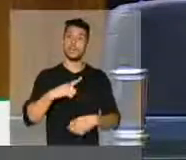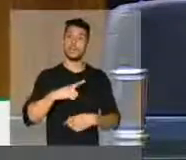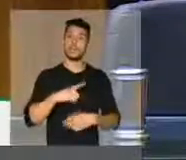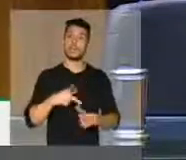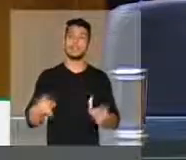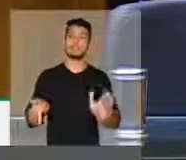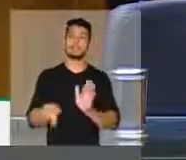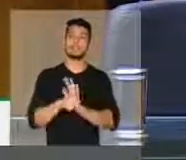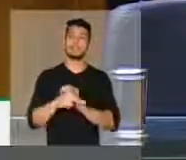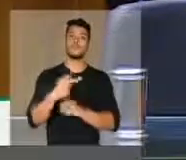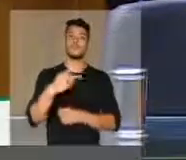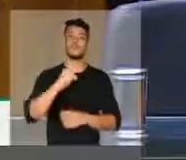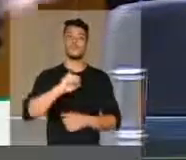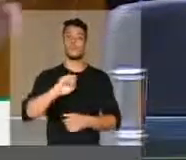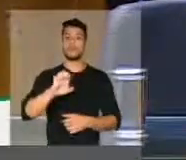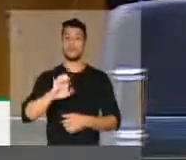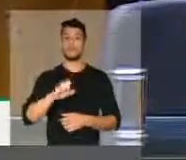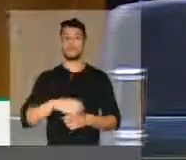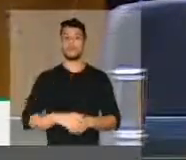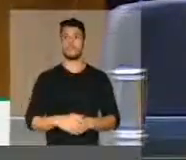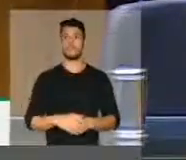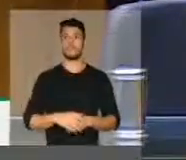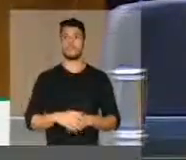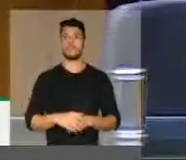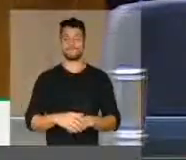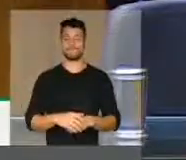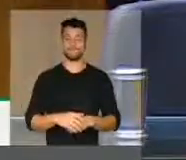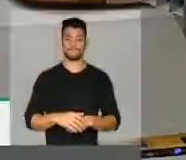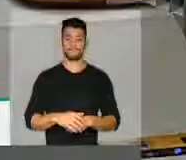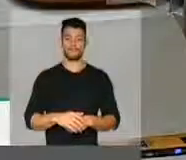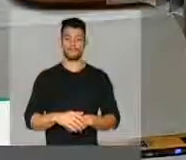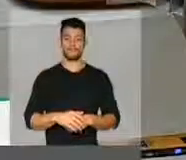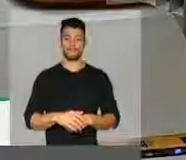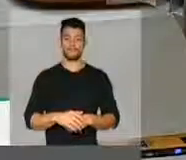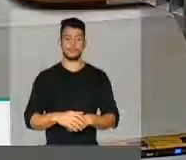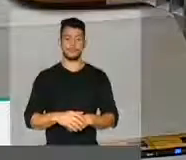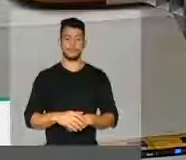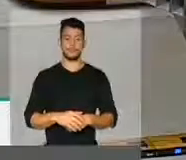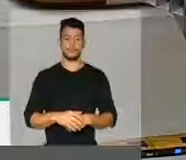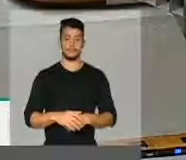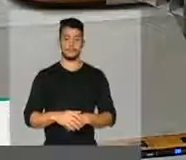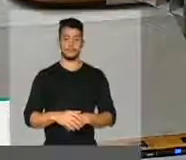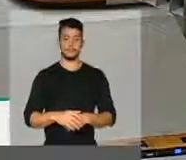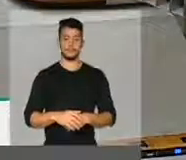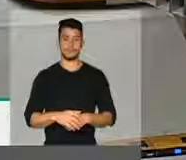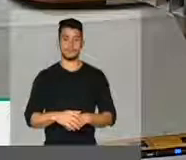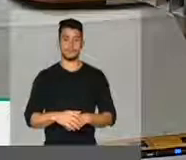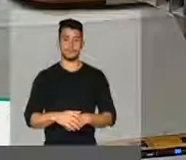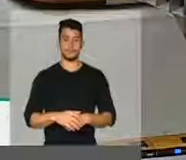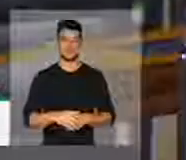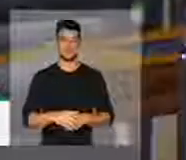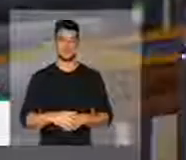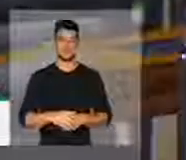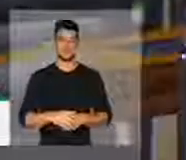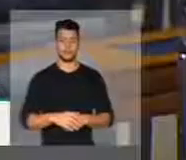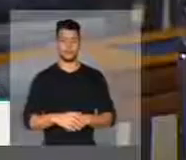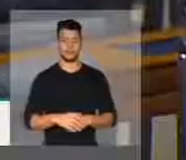posse irregular da arma. Deputado Valim, o senhor vai conceder um tempinho para o deputado Fraga, só para dar um adendo